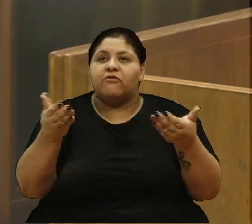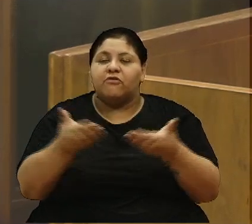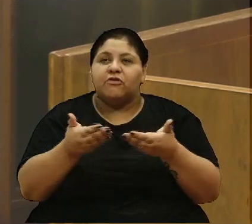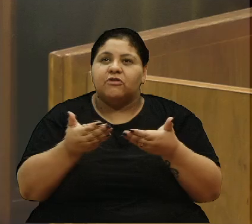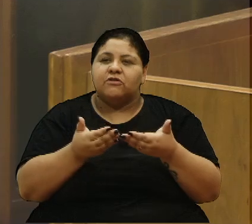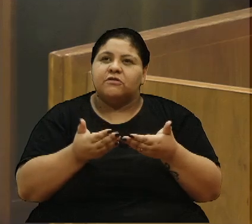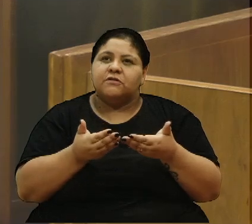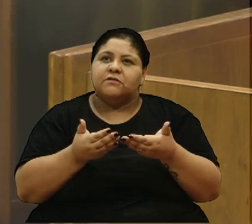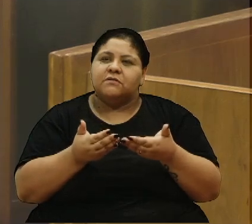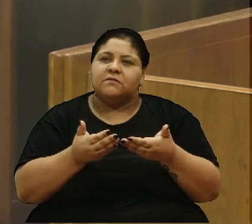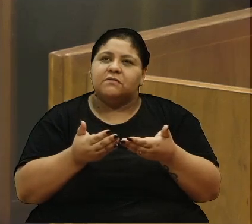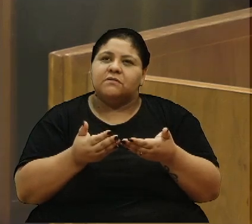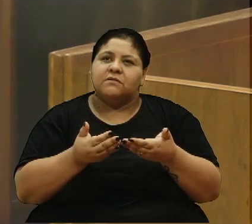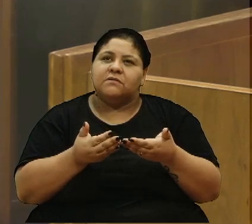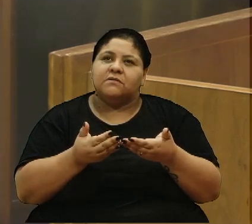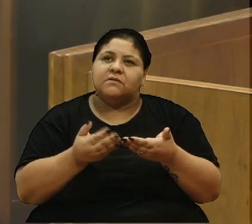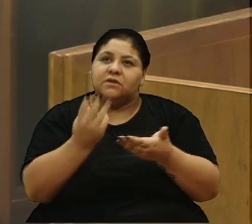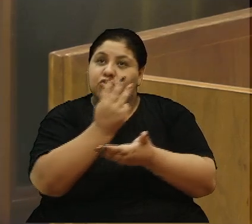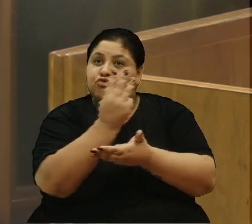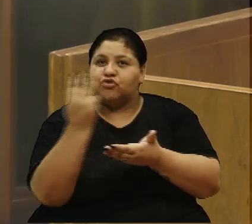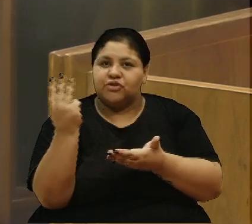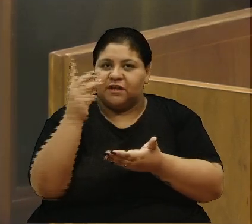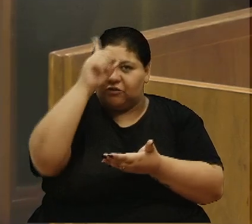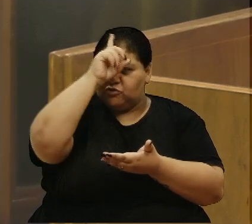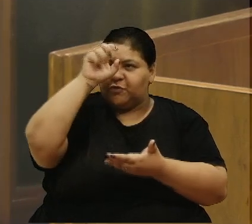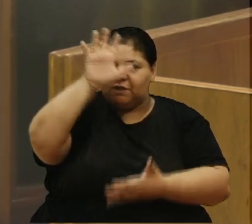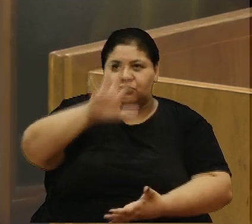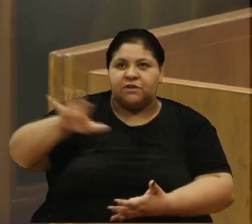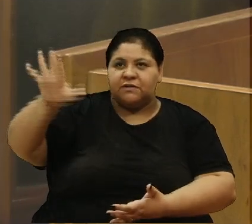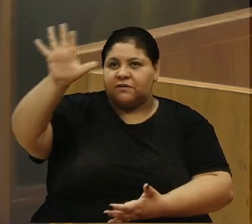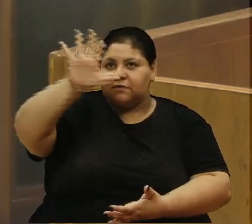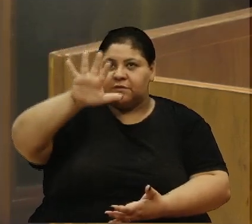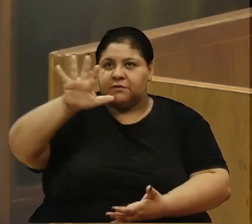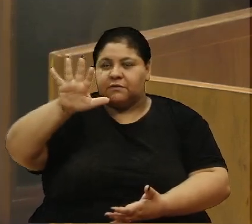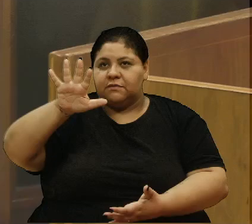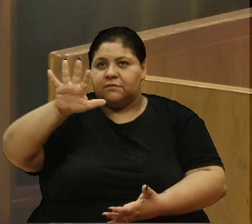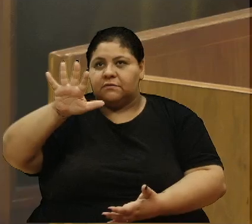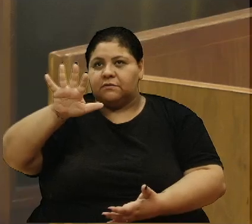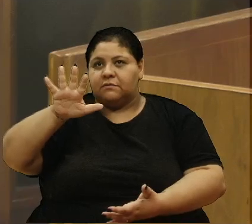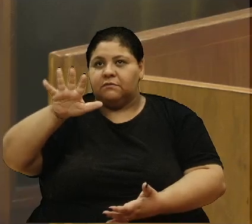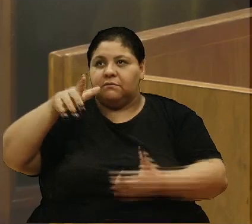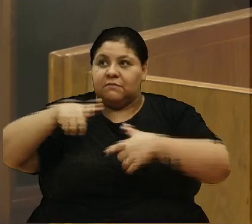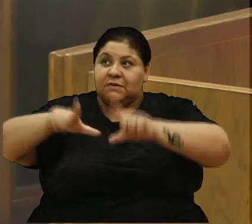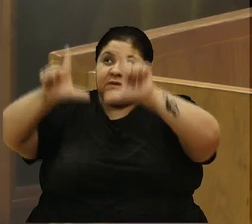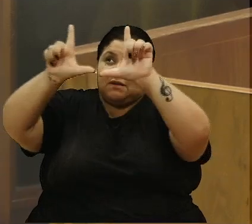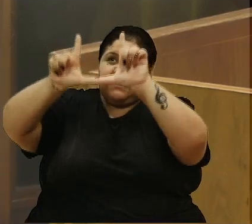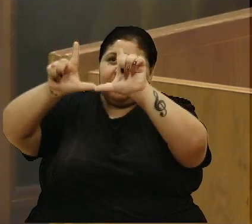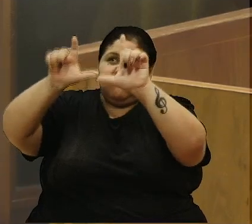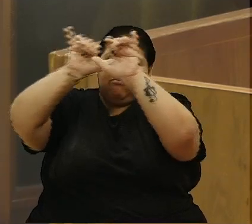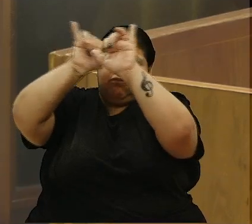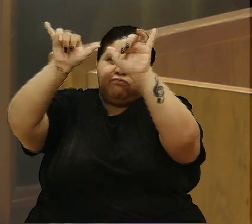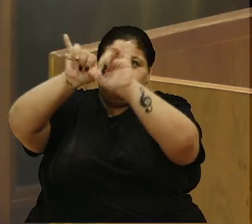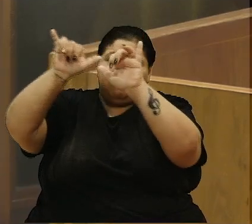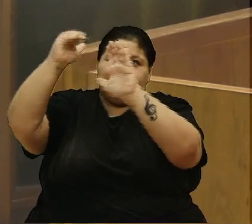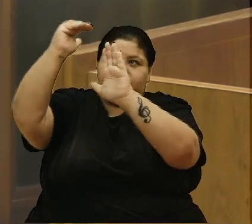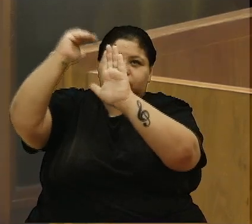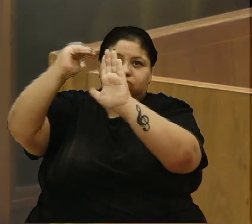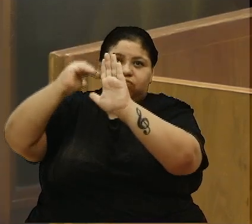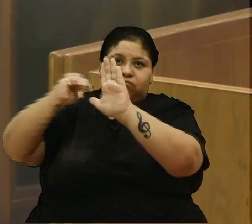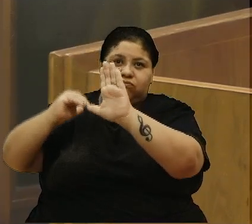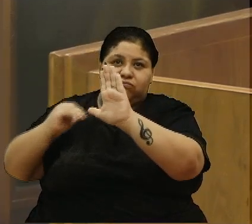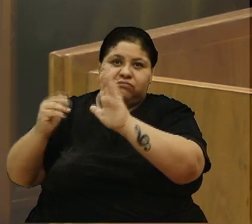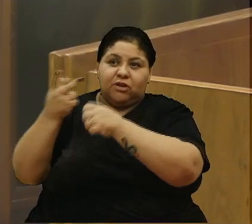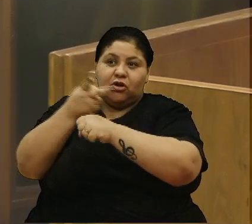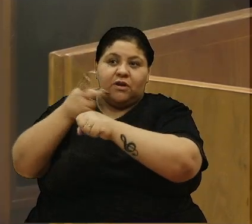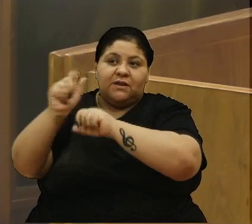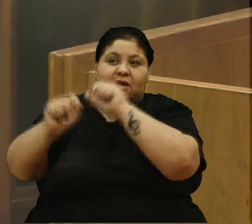entra no site do Hospital Geral, que lá tem todas as informações e vai orientar as pessoas de como